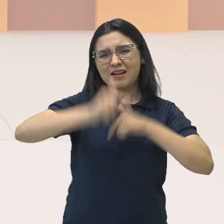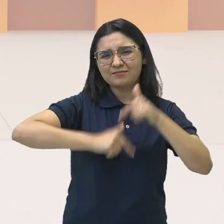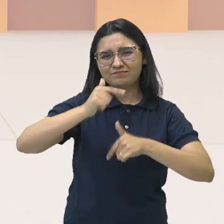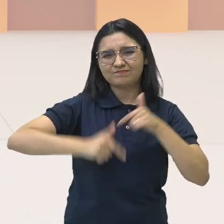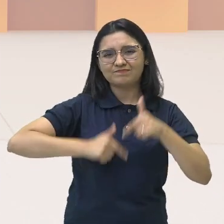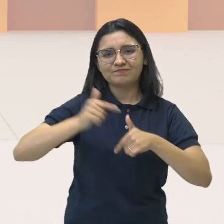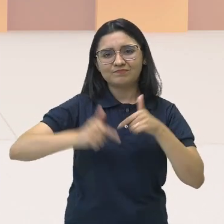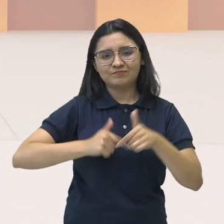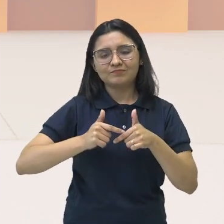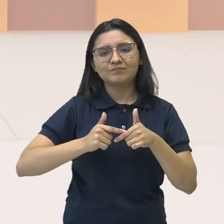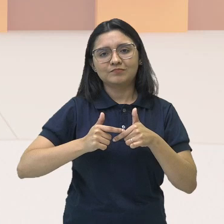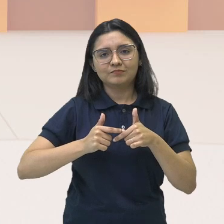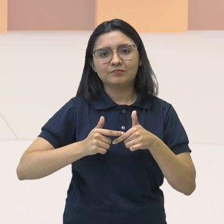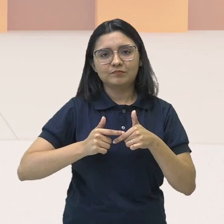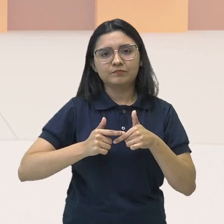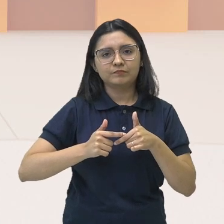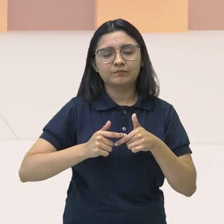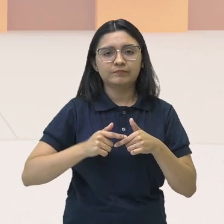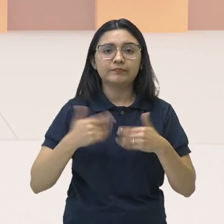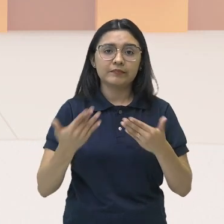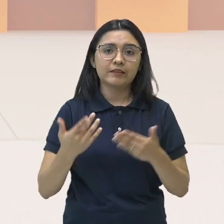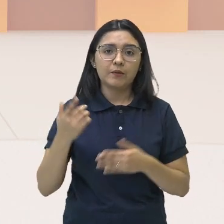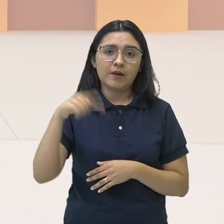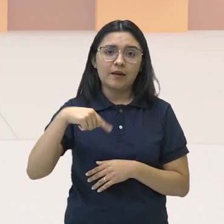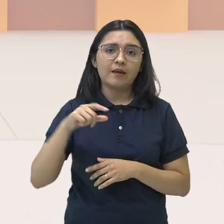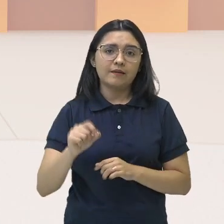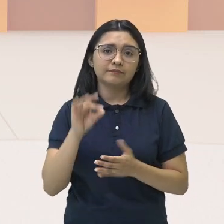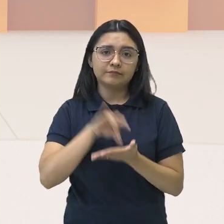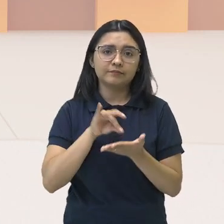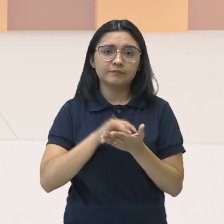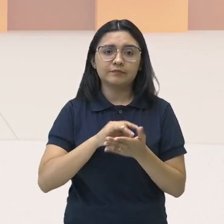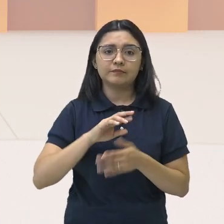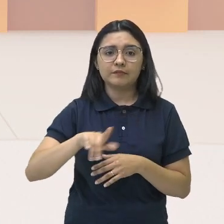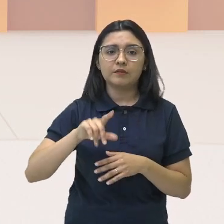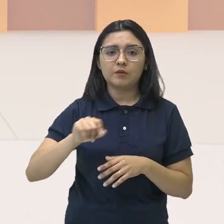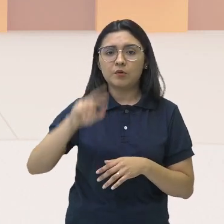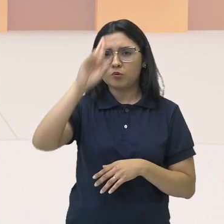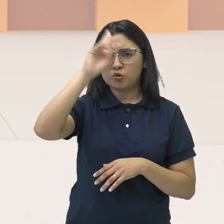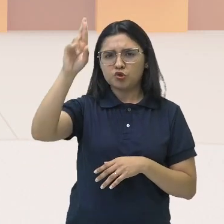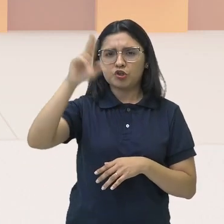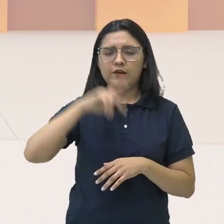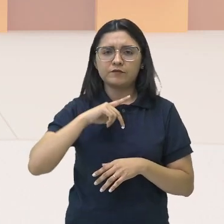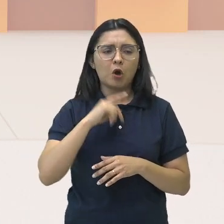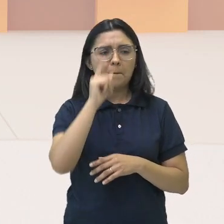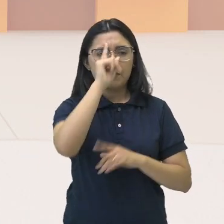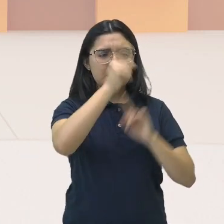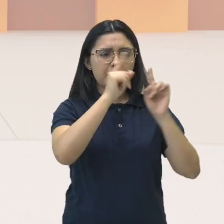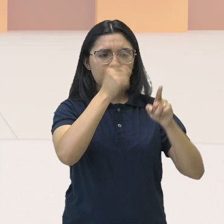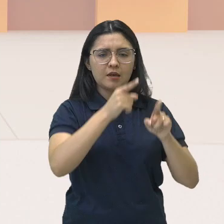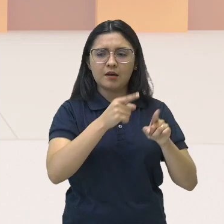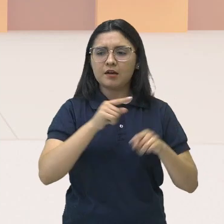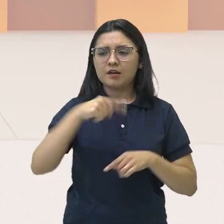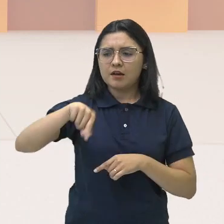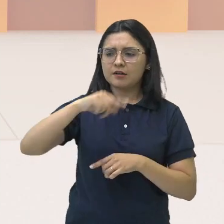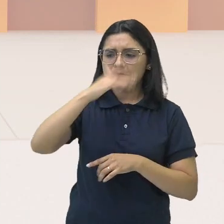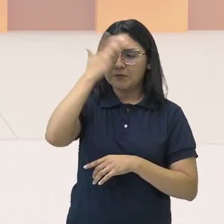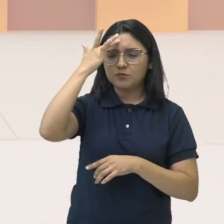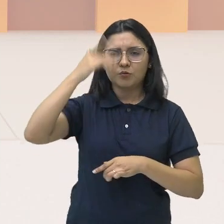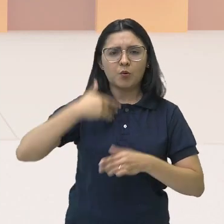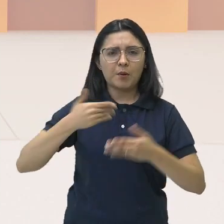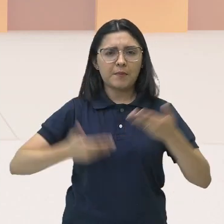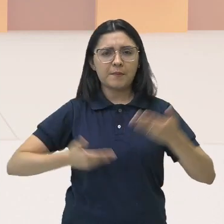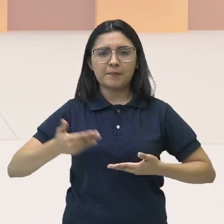seus próprios funcionários. E é assim que tem que ser. Né? Não é o dono aqui, ele quer ser só o dono e os funcionários ali têm que